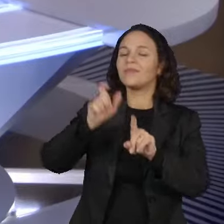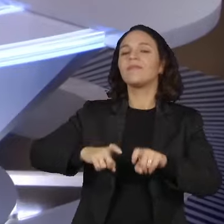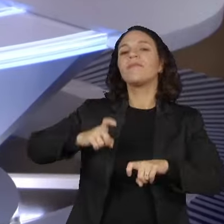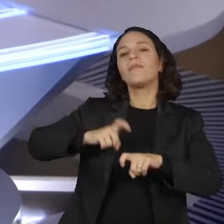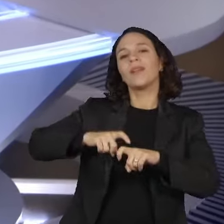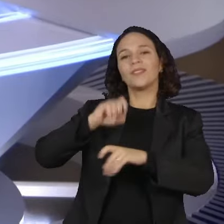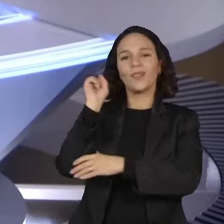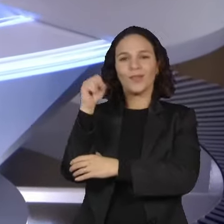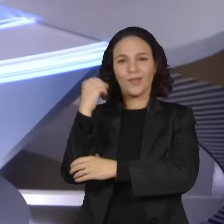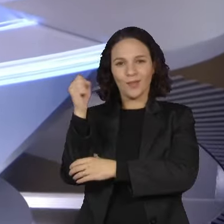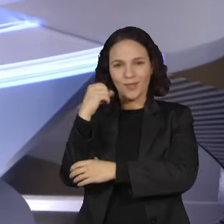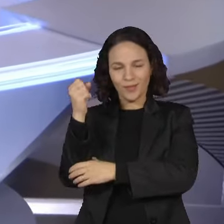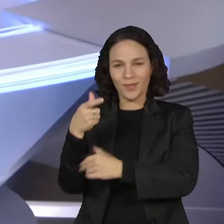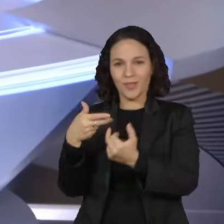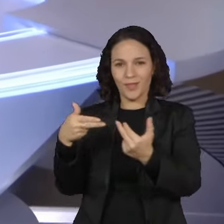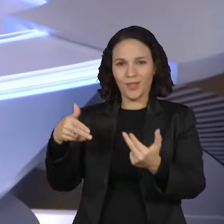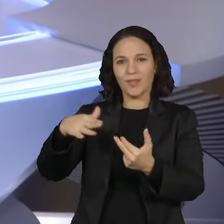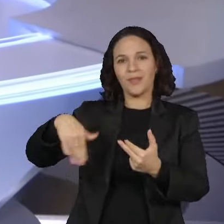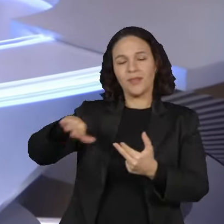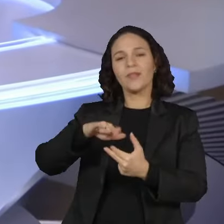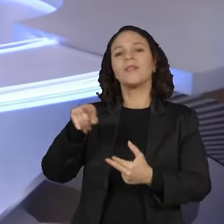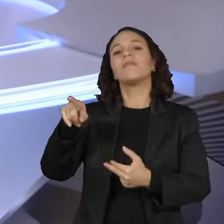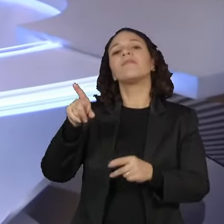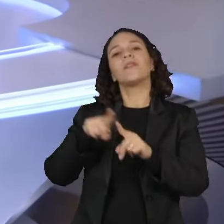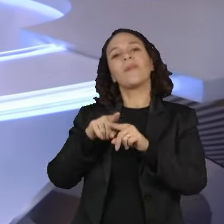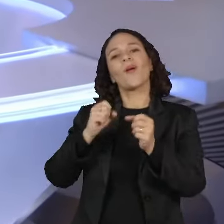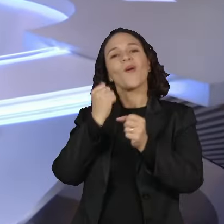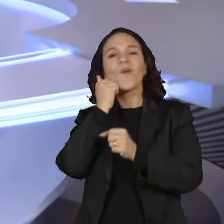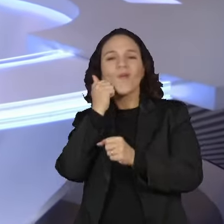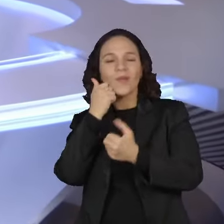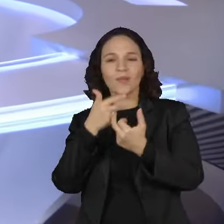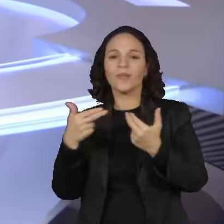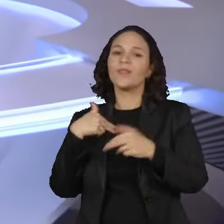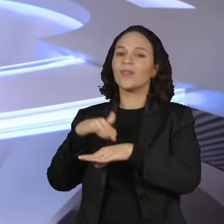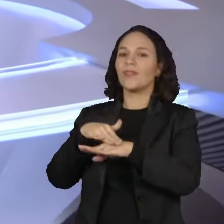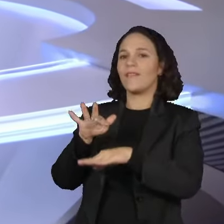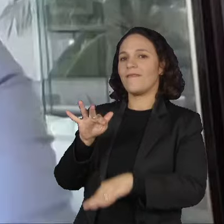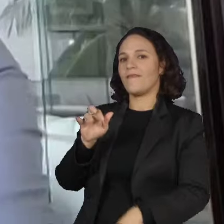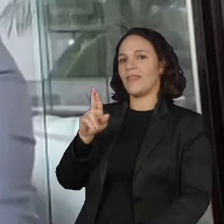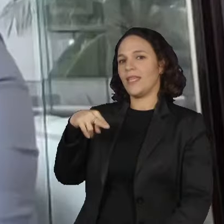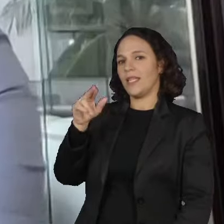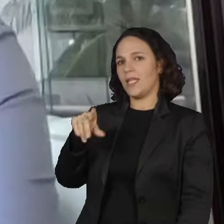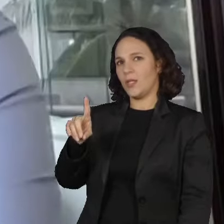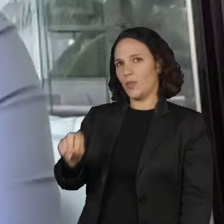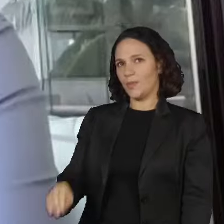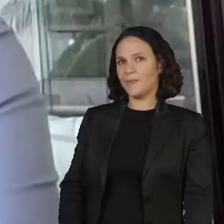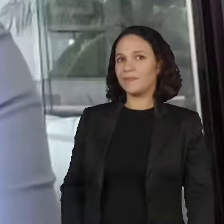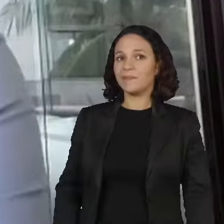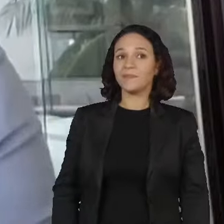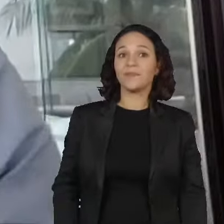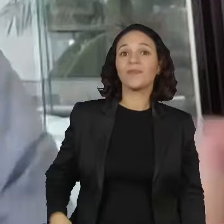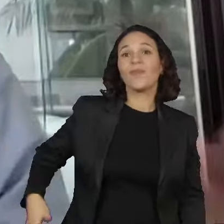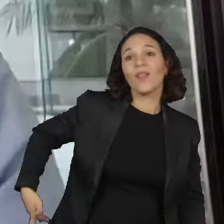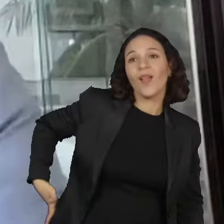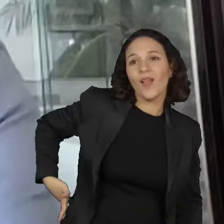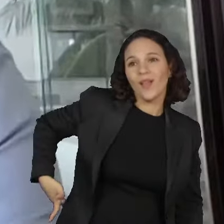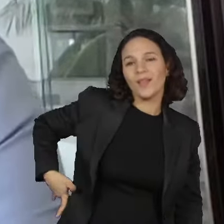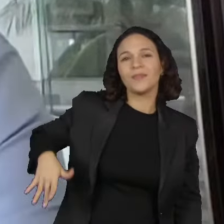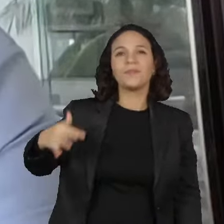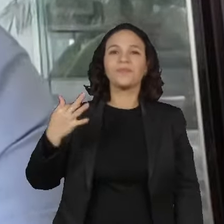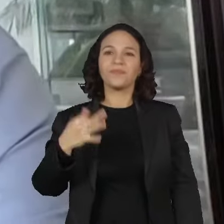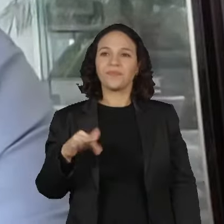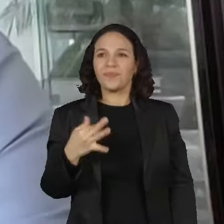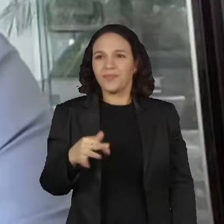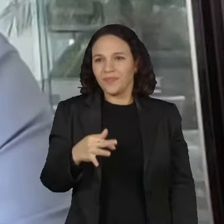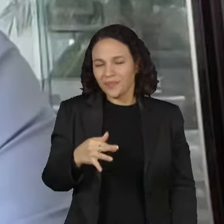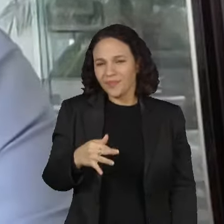da Sociedade Brasileira de Ortopedia e Traumatologia, Fernando Façanha Filho. A dor nas costas já é um termo genérico, né?